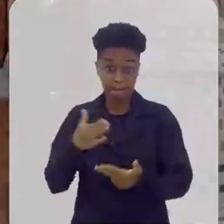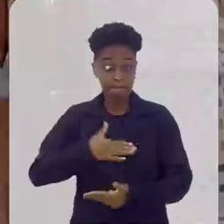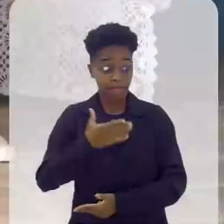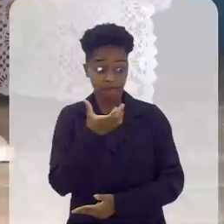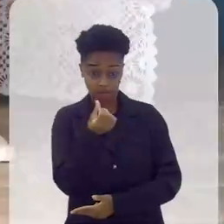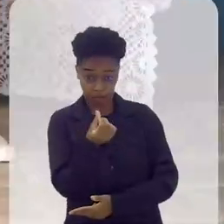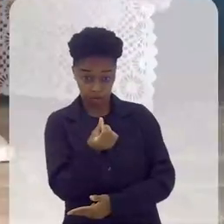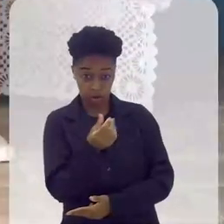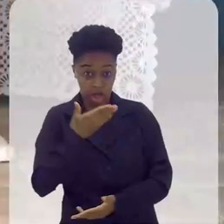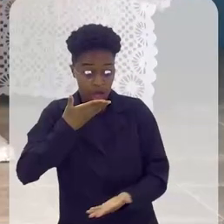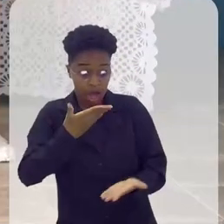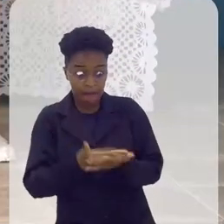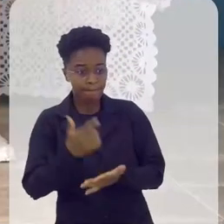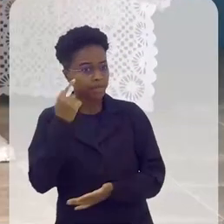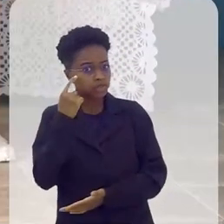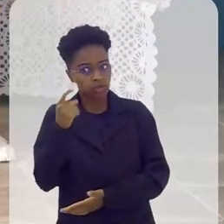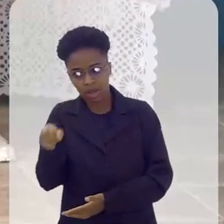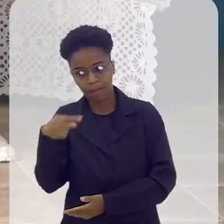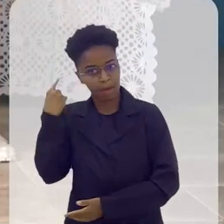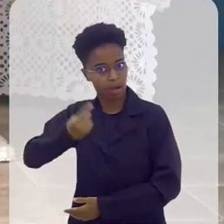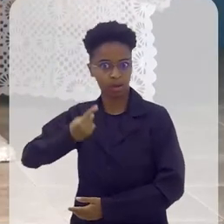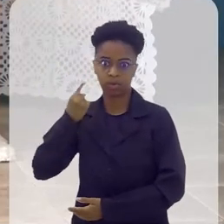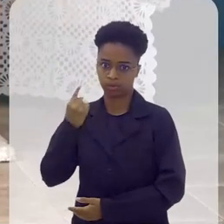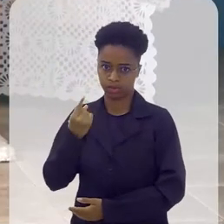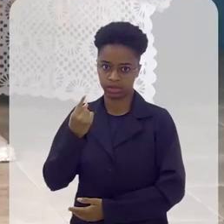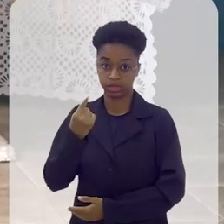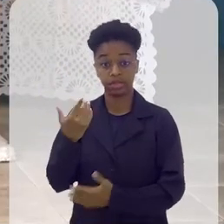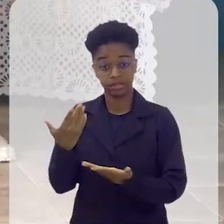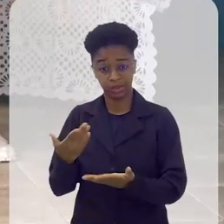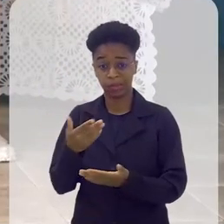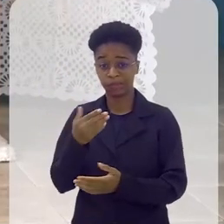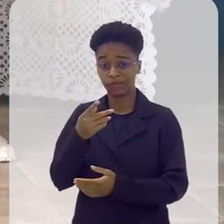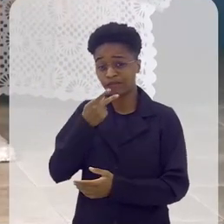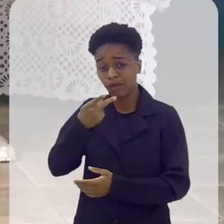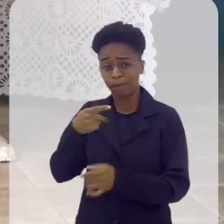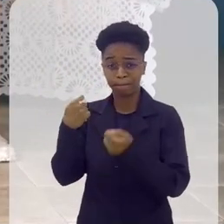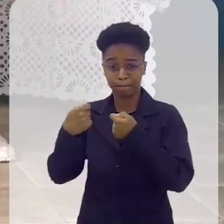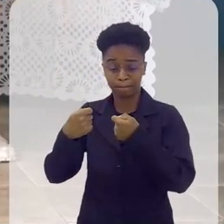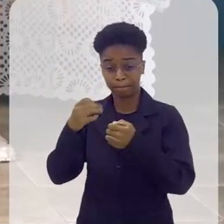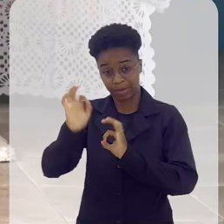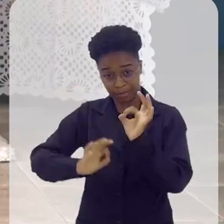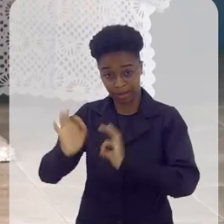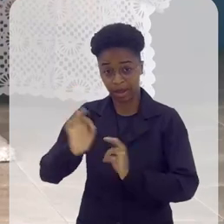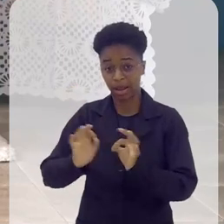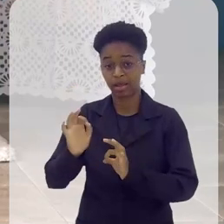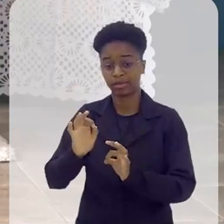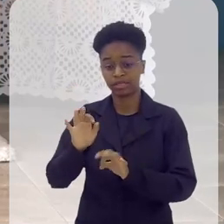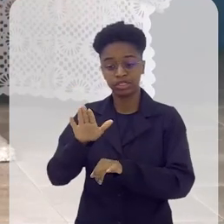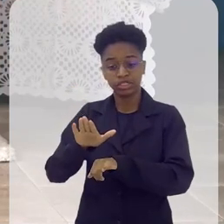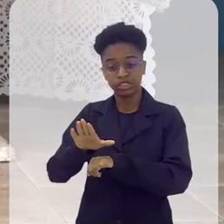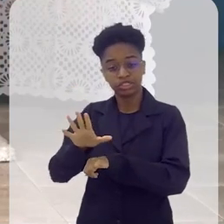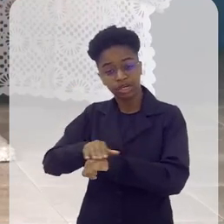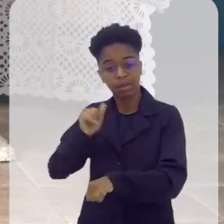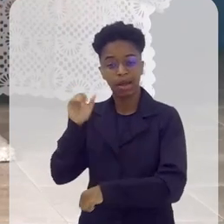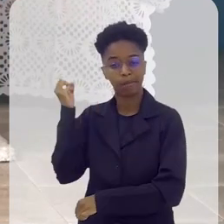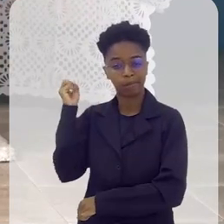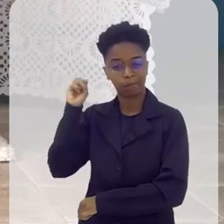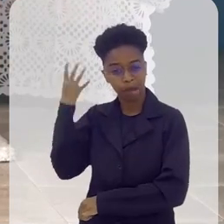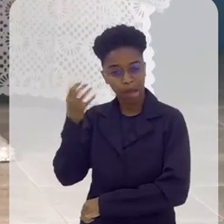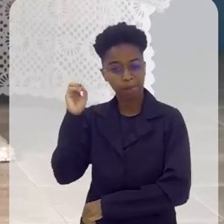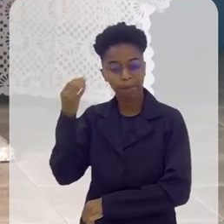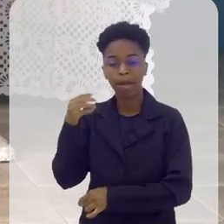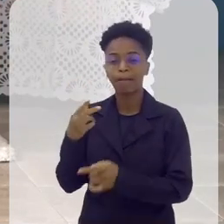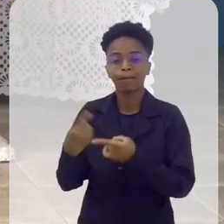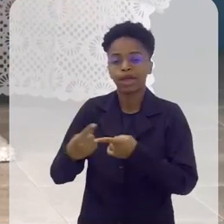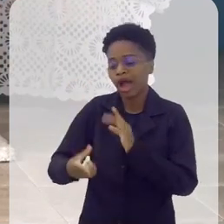cima. Minha avó achou que minha mãe tinha ficado maluca e mandou providenciar uma ambulância porque ela estava realmente surtada naquele